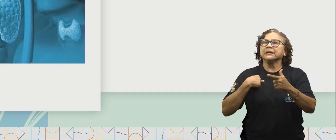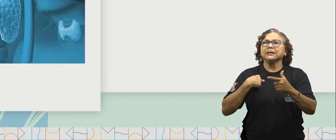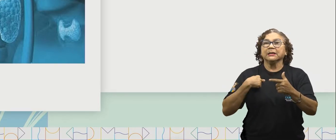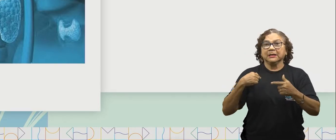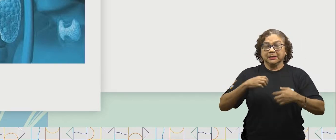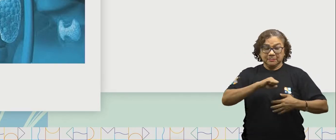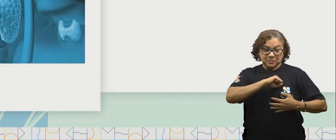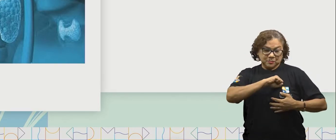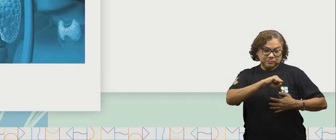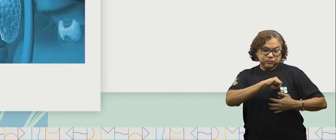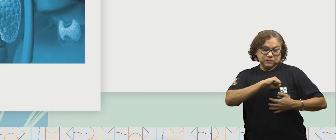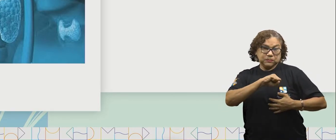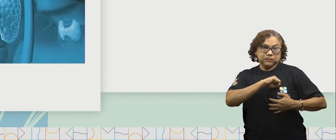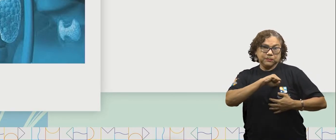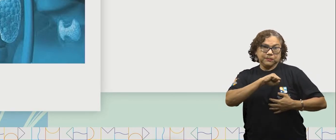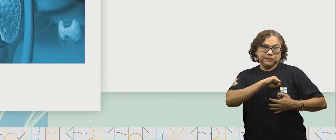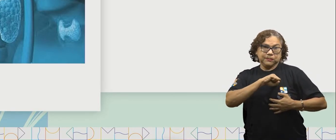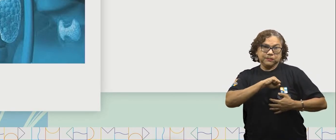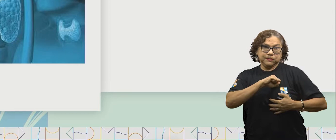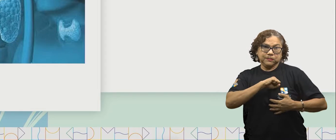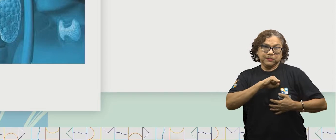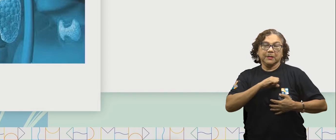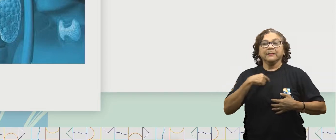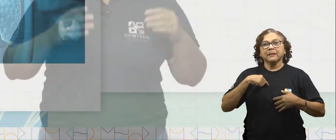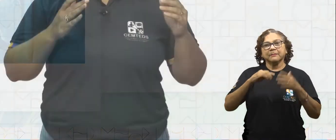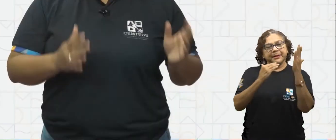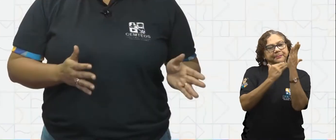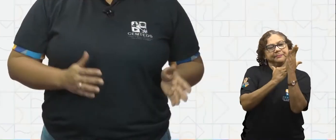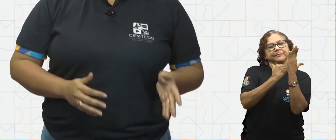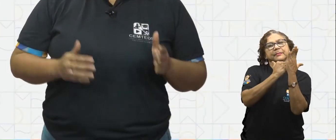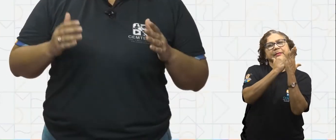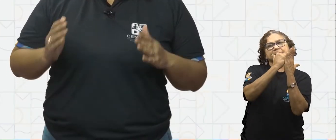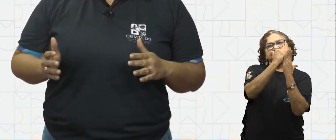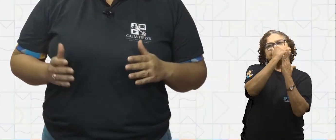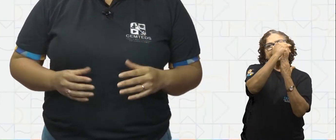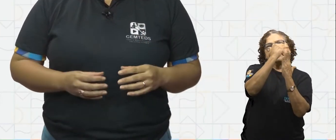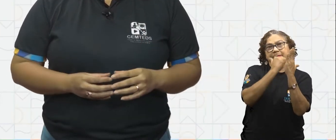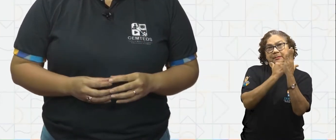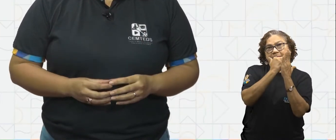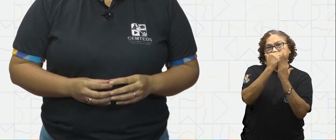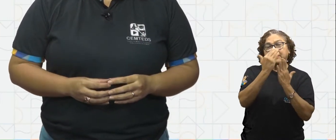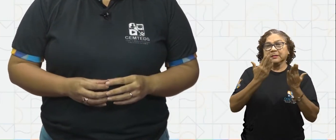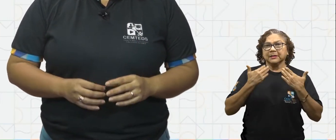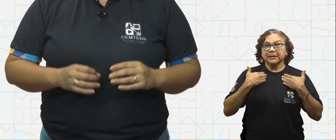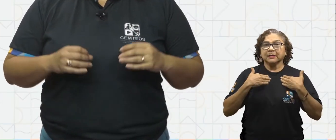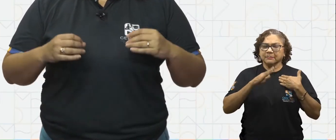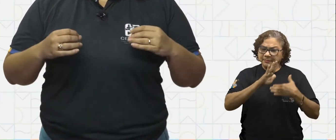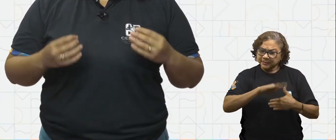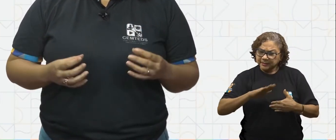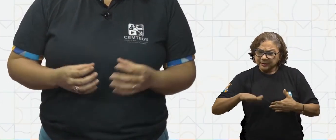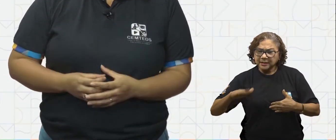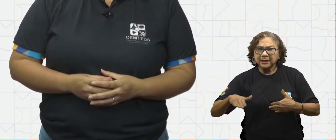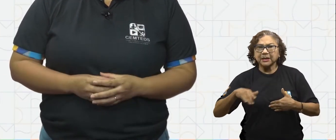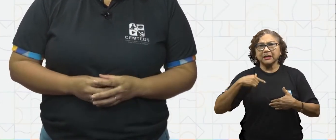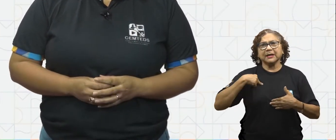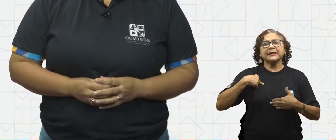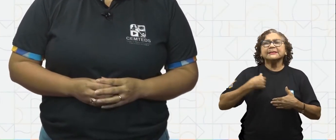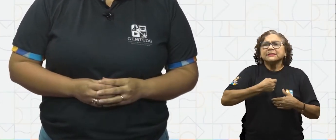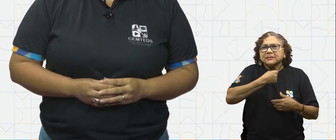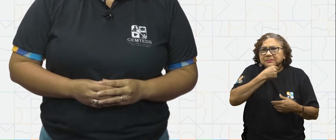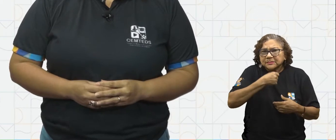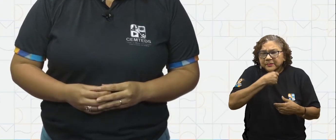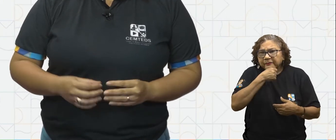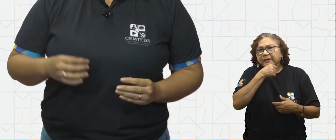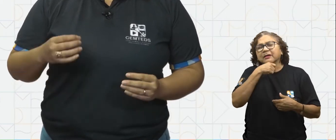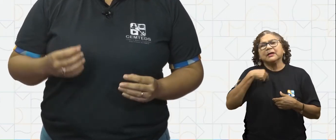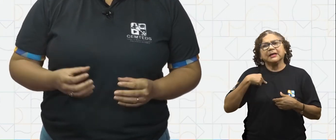dos batimentos do coração e à temperatura. Crianças, idosos e grávidas são as mais sensíveis à